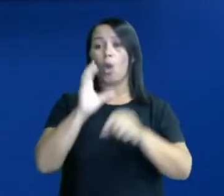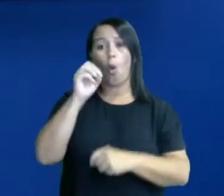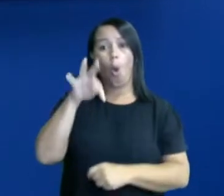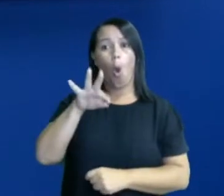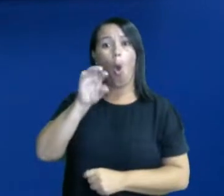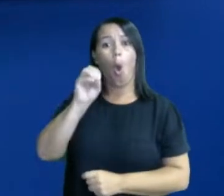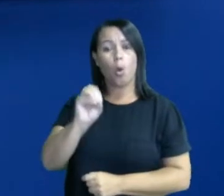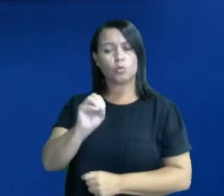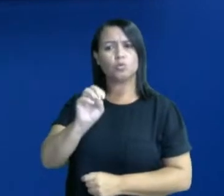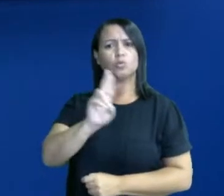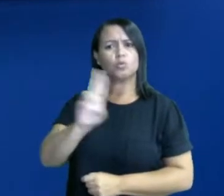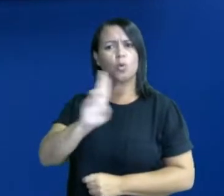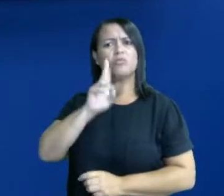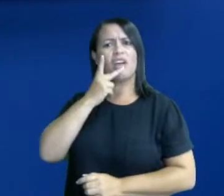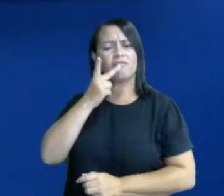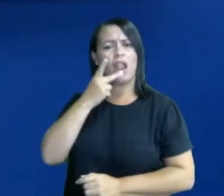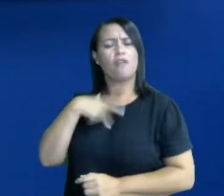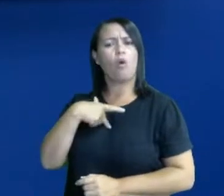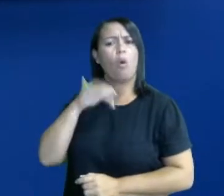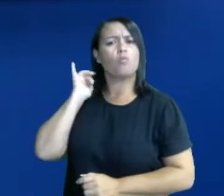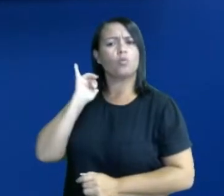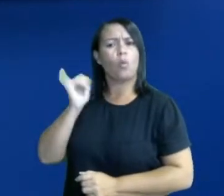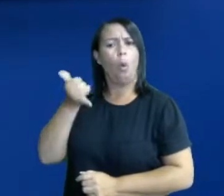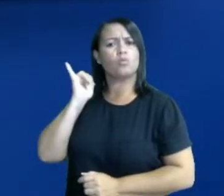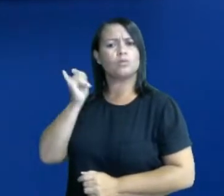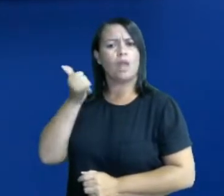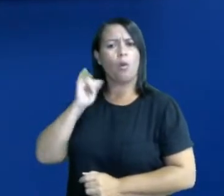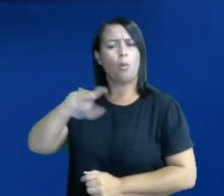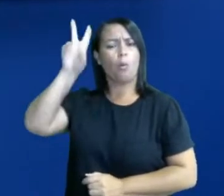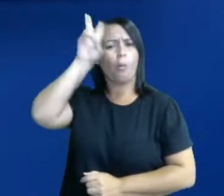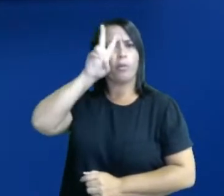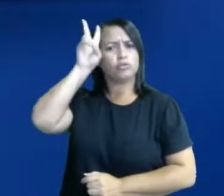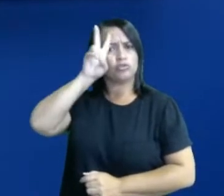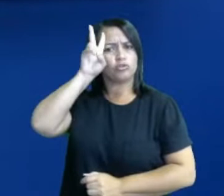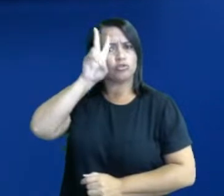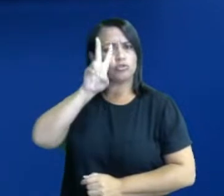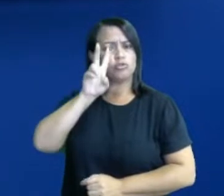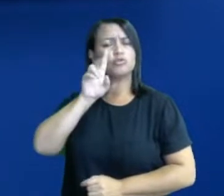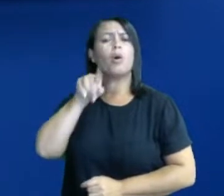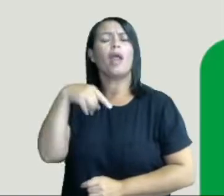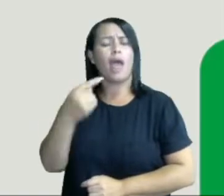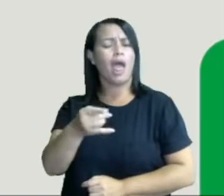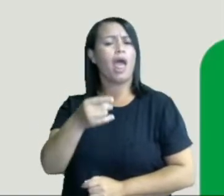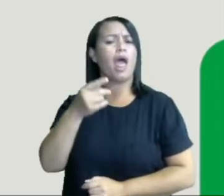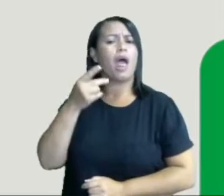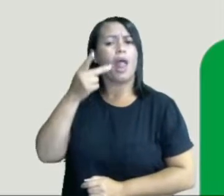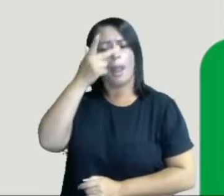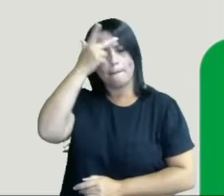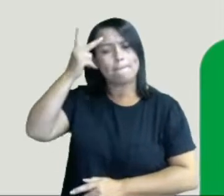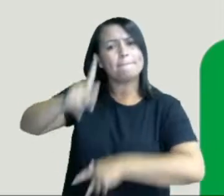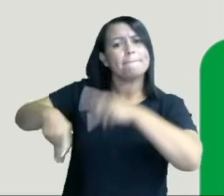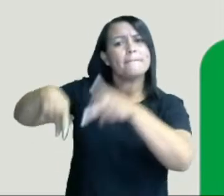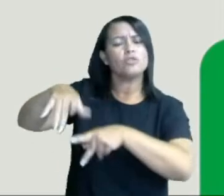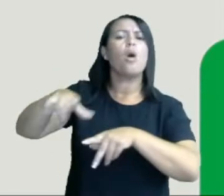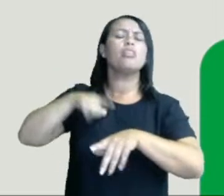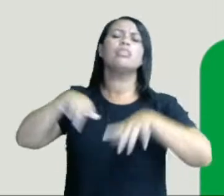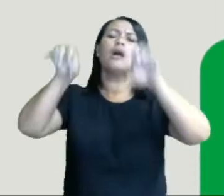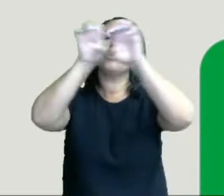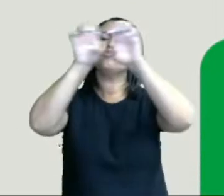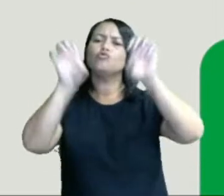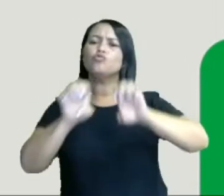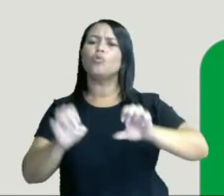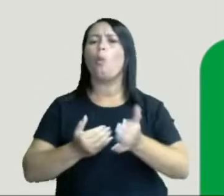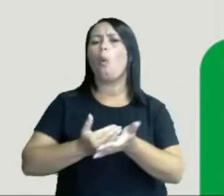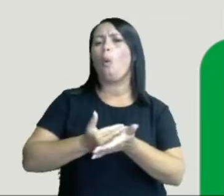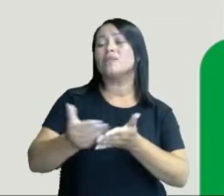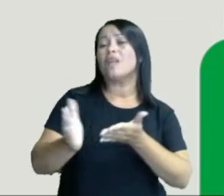O próprio nome já diz, eu vou contar uma história. Então, são de origem popular, estrutura situacional